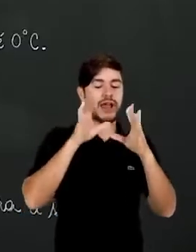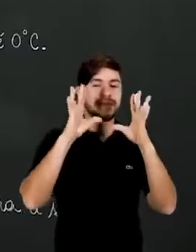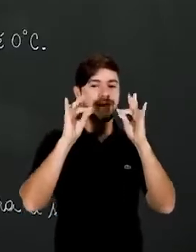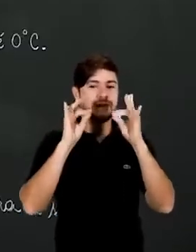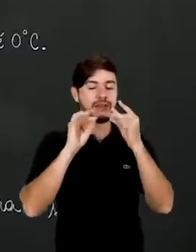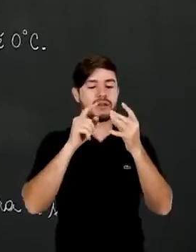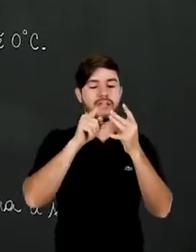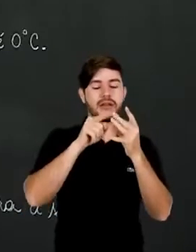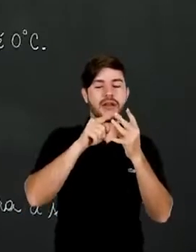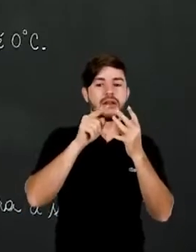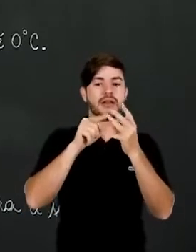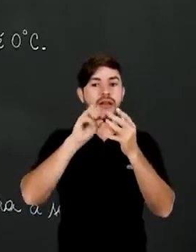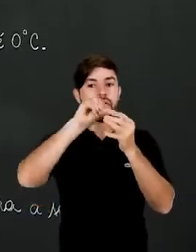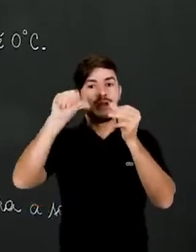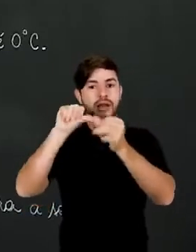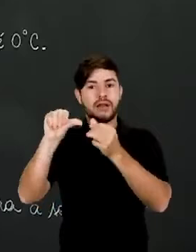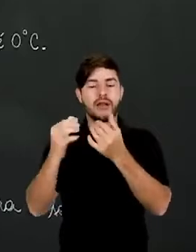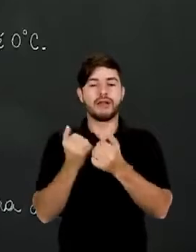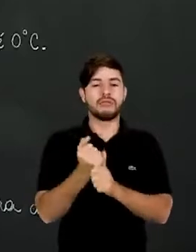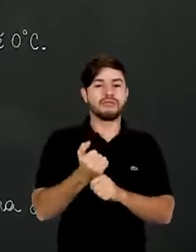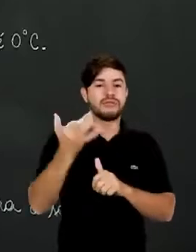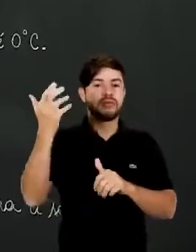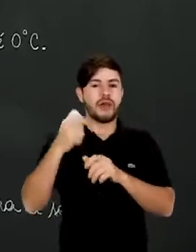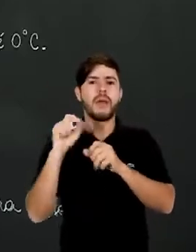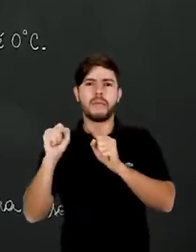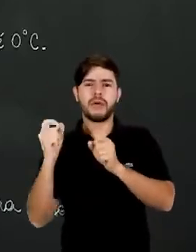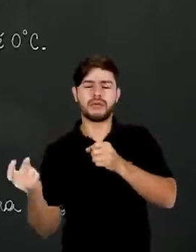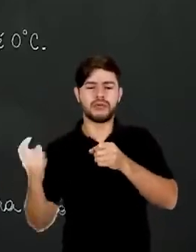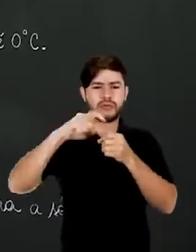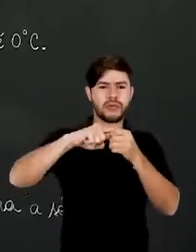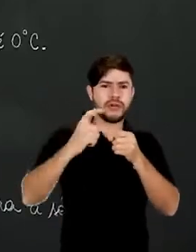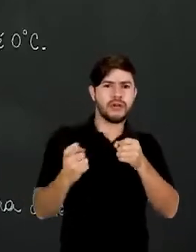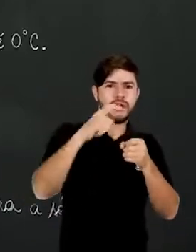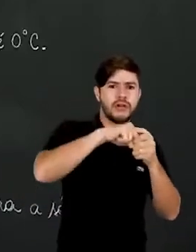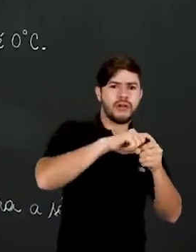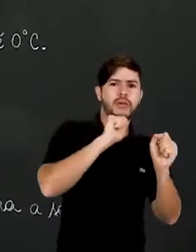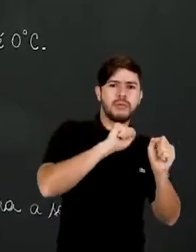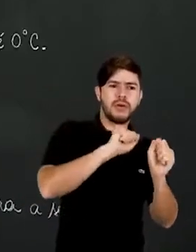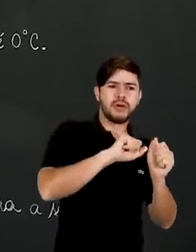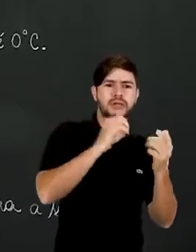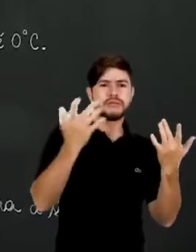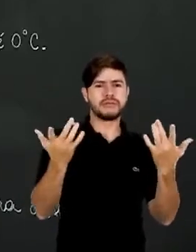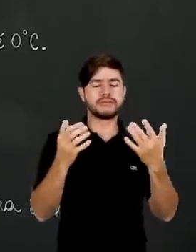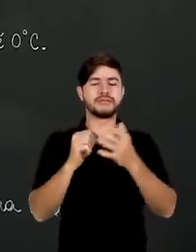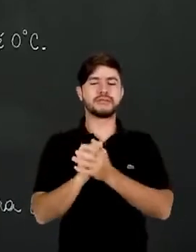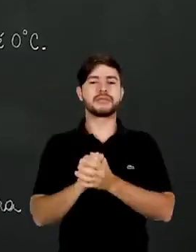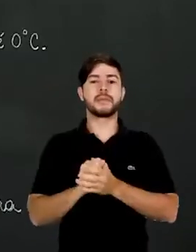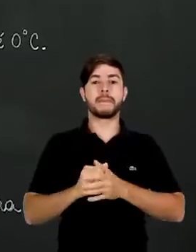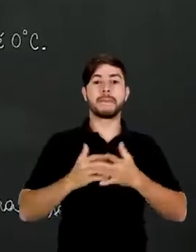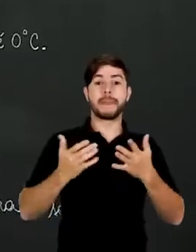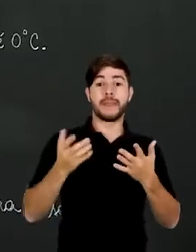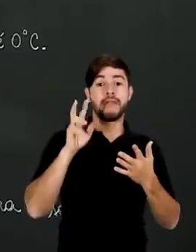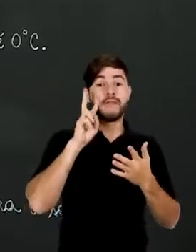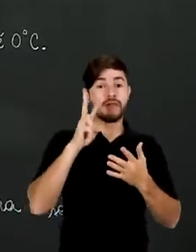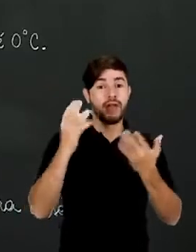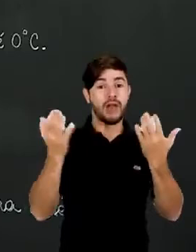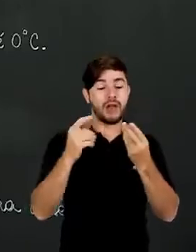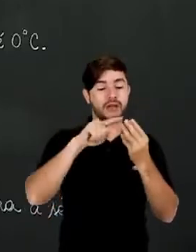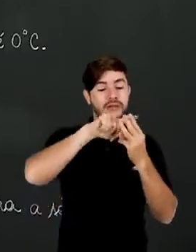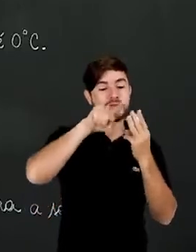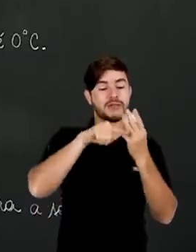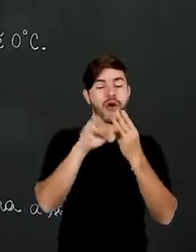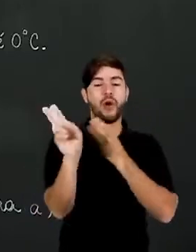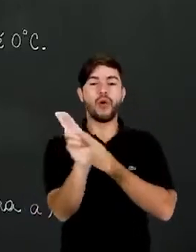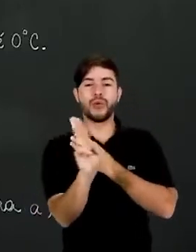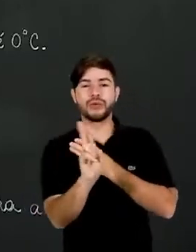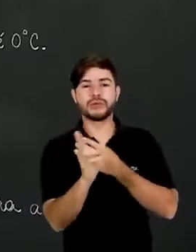para o gasoso, do gasoso eu posso voltar para o líquido. Cada etapa dessa ela tem um nome. E são essas que a gente vai ver agora. Quando